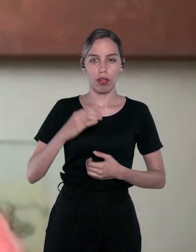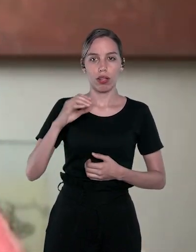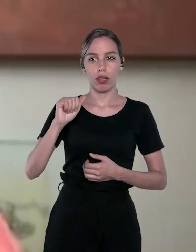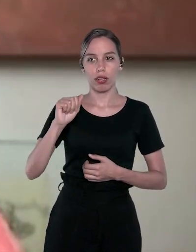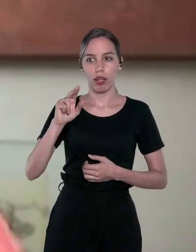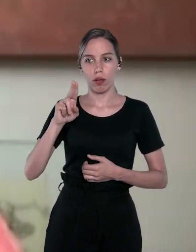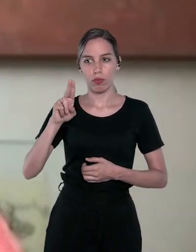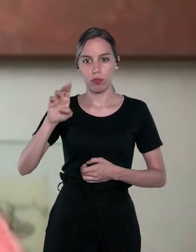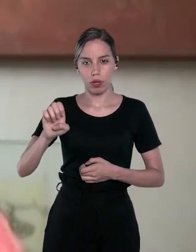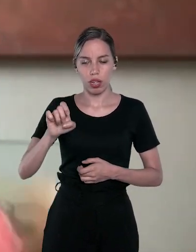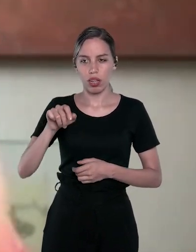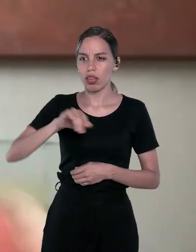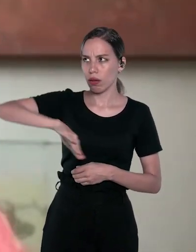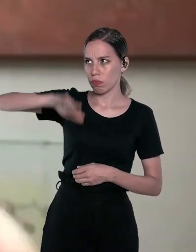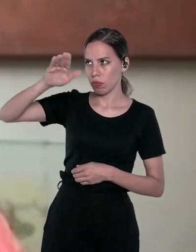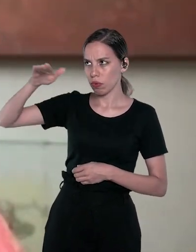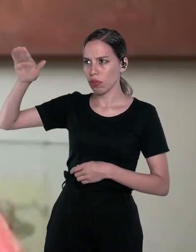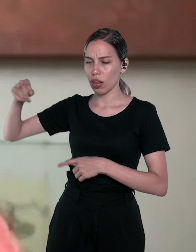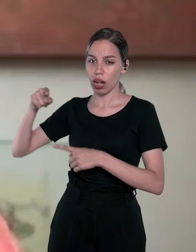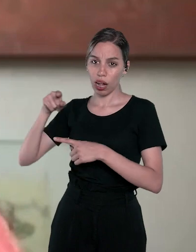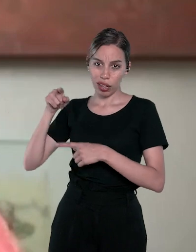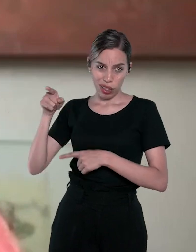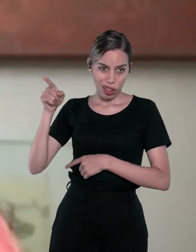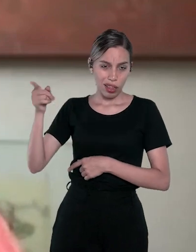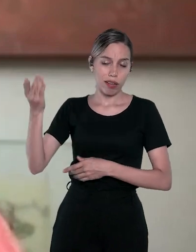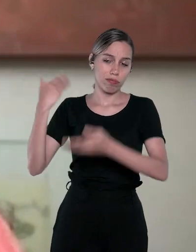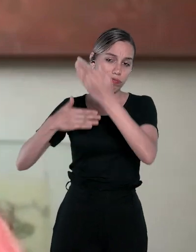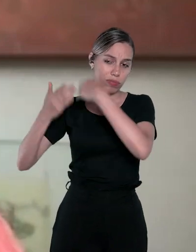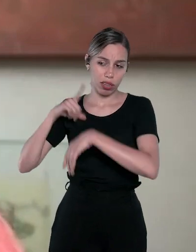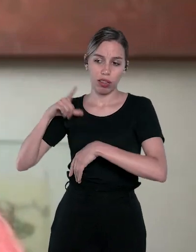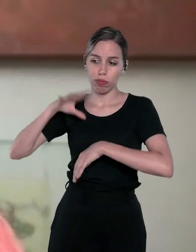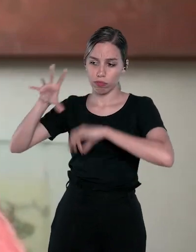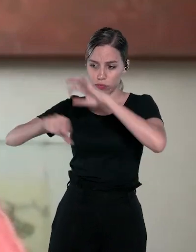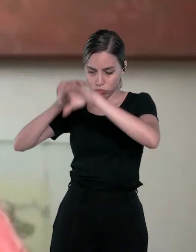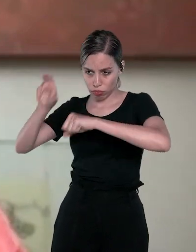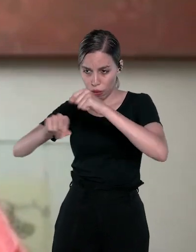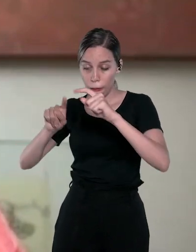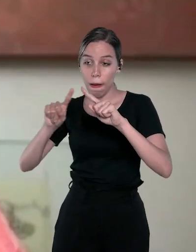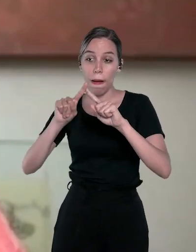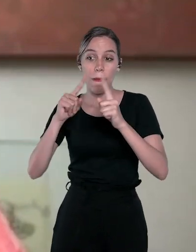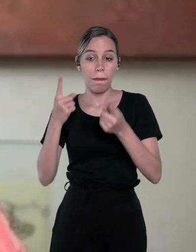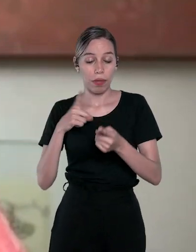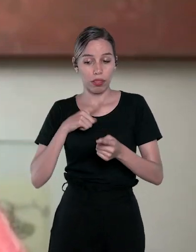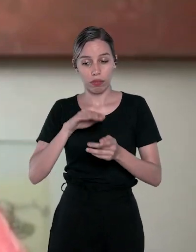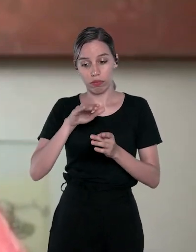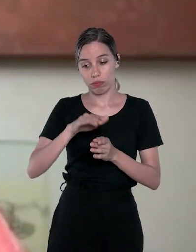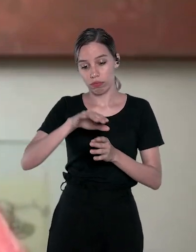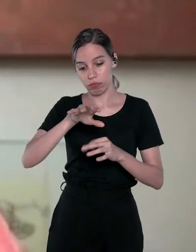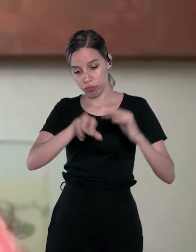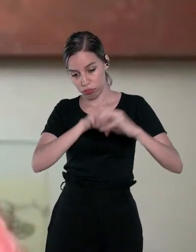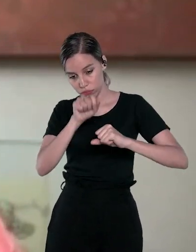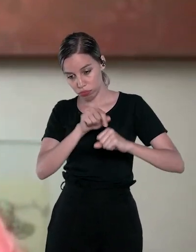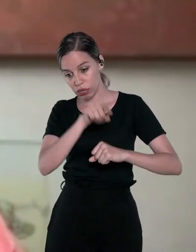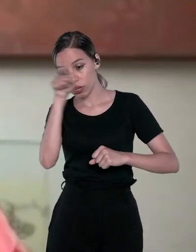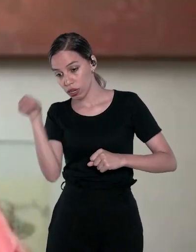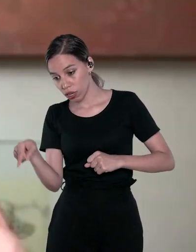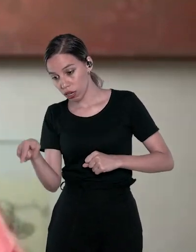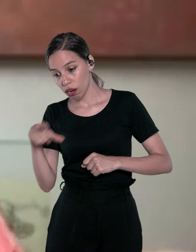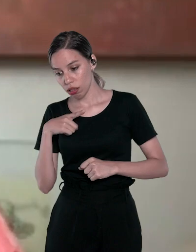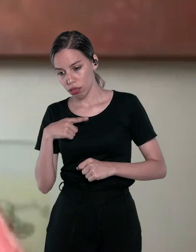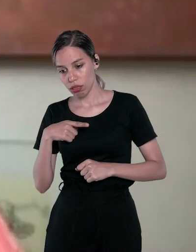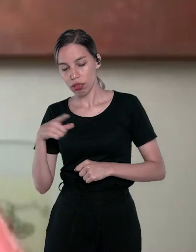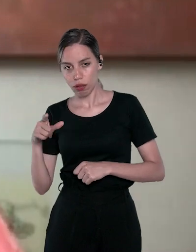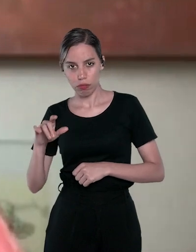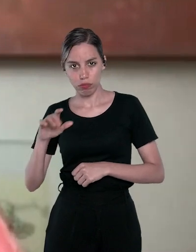minerada, muito ameaçada, mas onde existe um parque nacional, que é um parque importantíssimo.